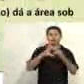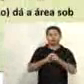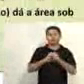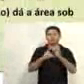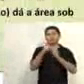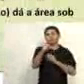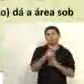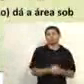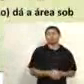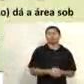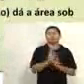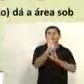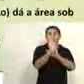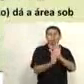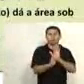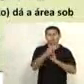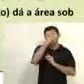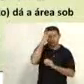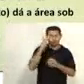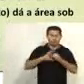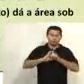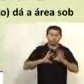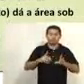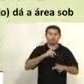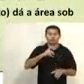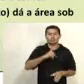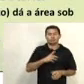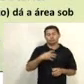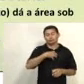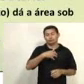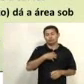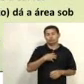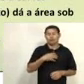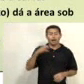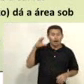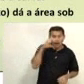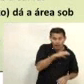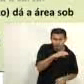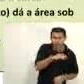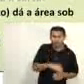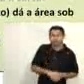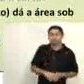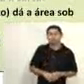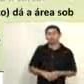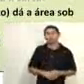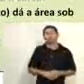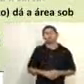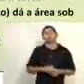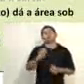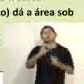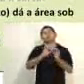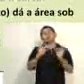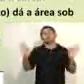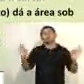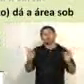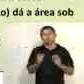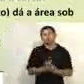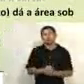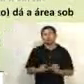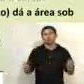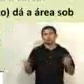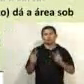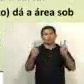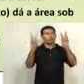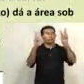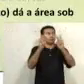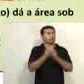vocês, e essas tabelas, pessoal, permitem obter de forma rápida, tá, e simples os